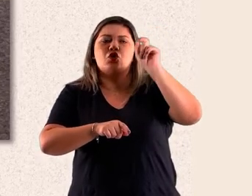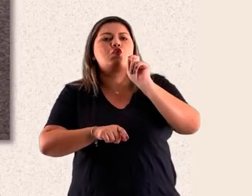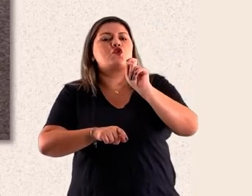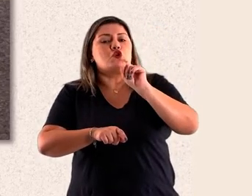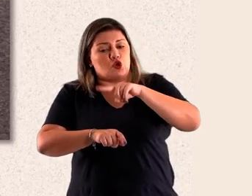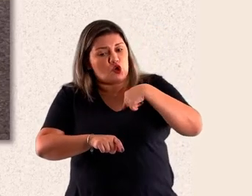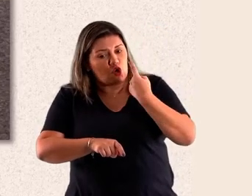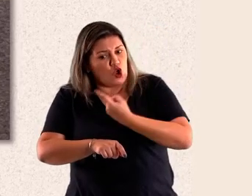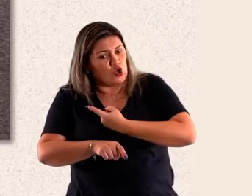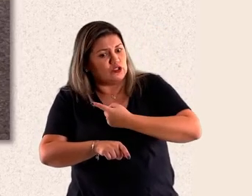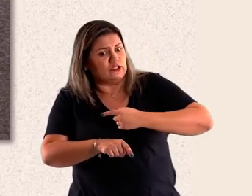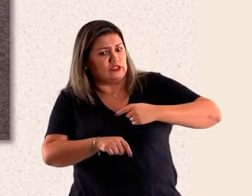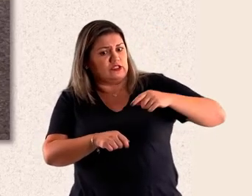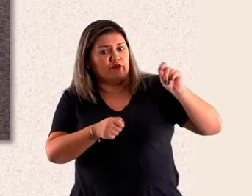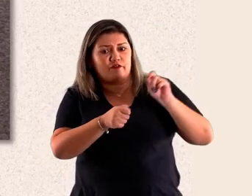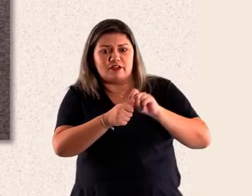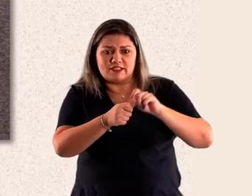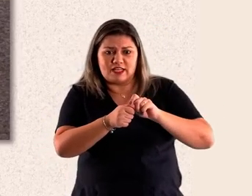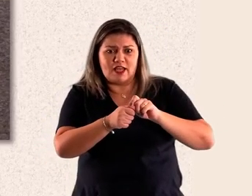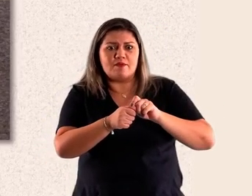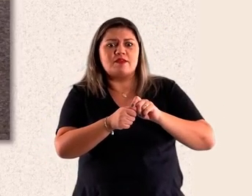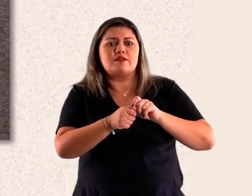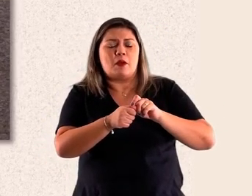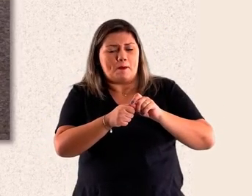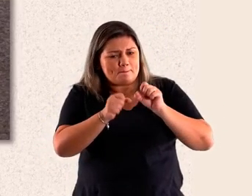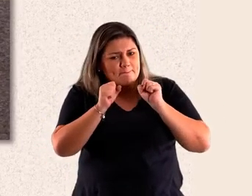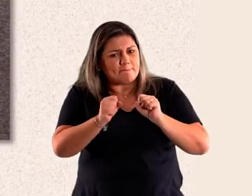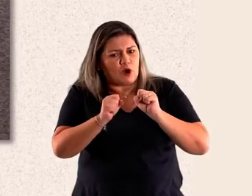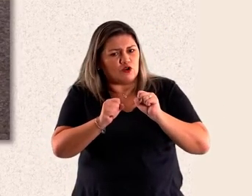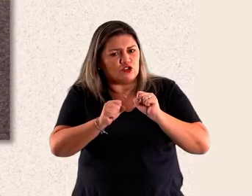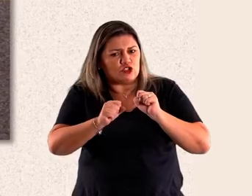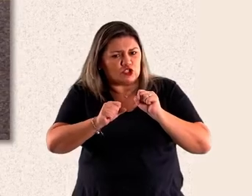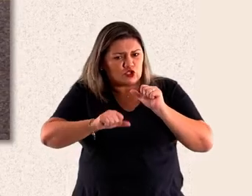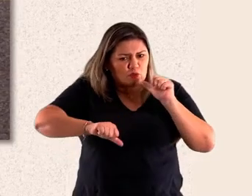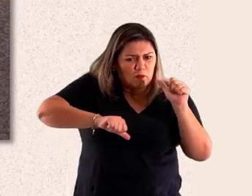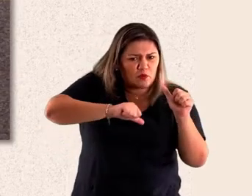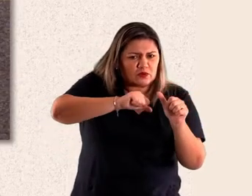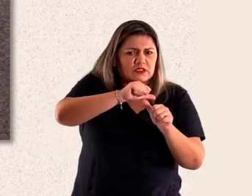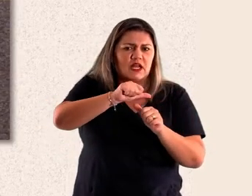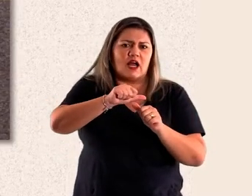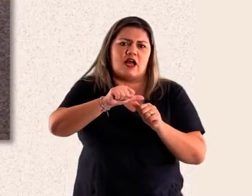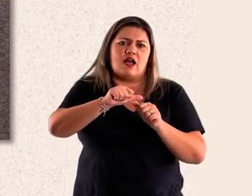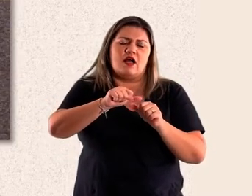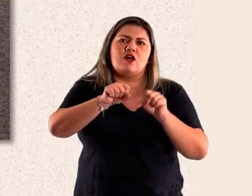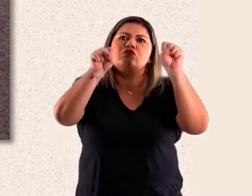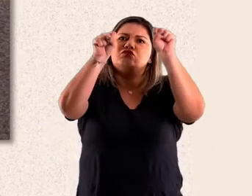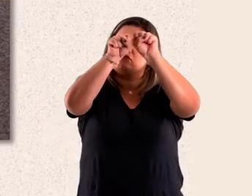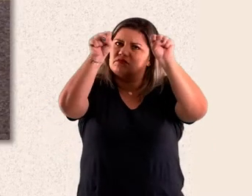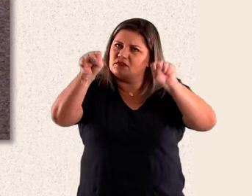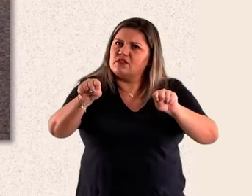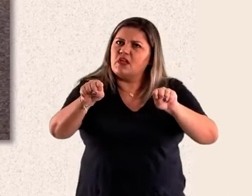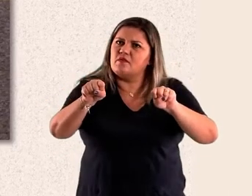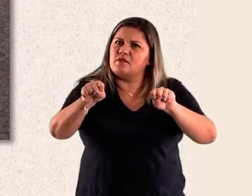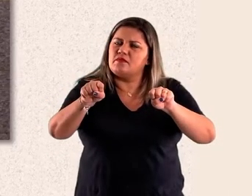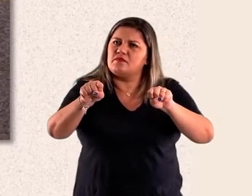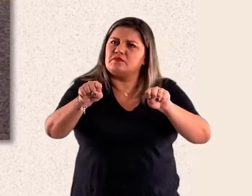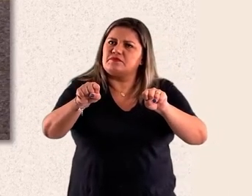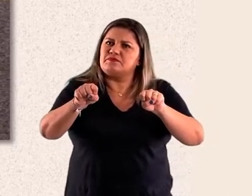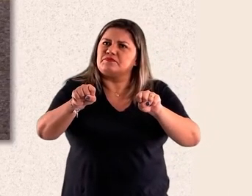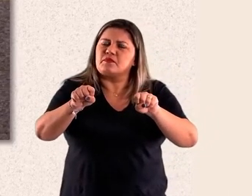faz afeta todo o sistema ainda que às vezes a gente não consiga é é